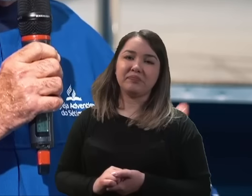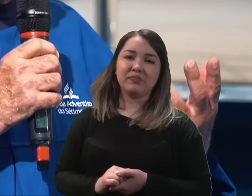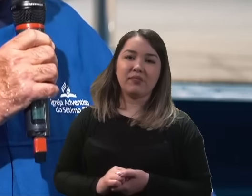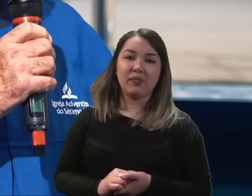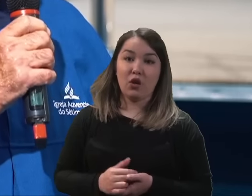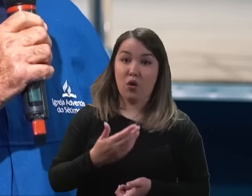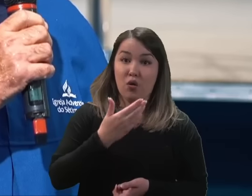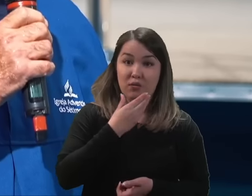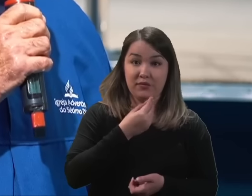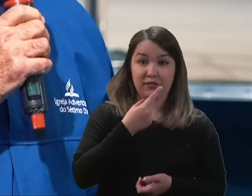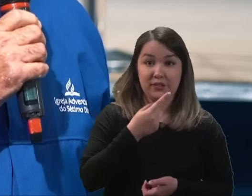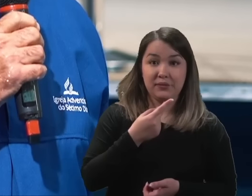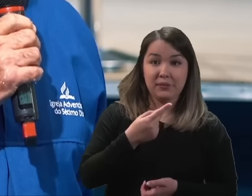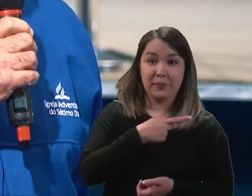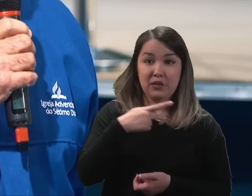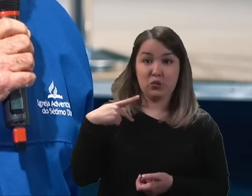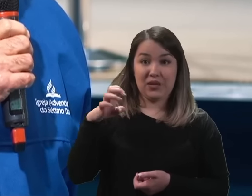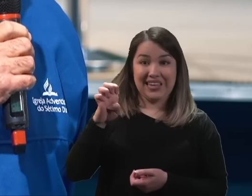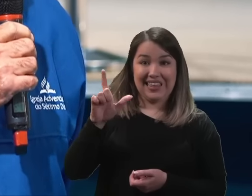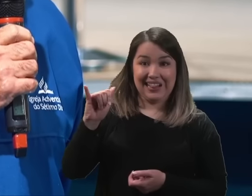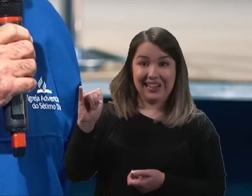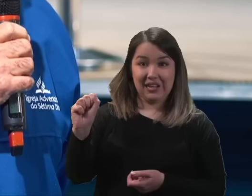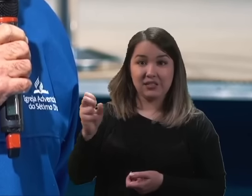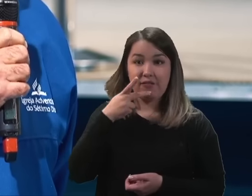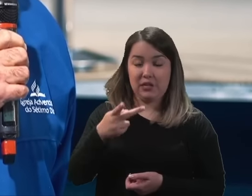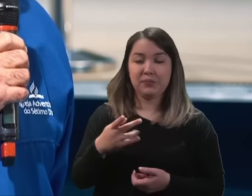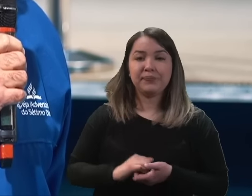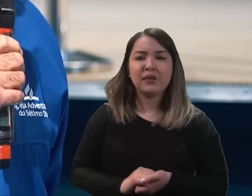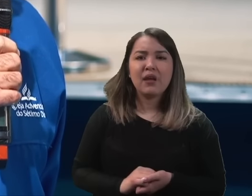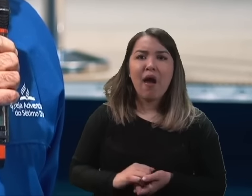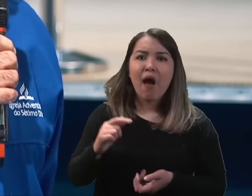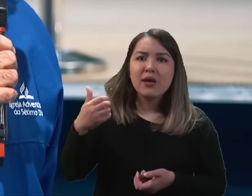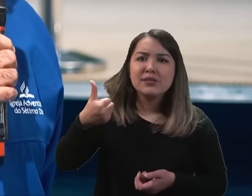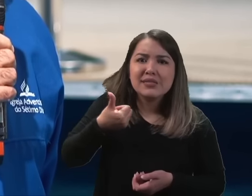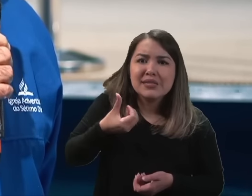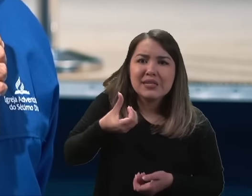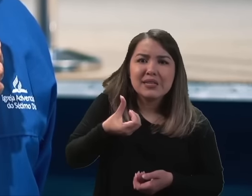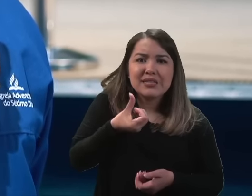de batizado na outra igreja eu recebi muitas bênçãos